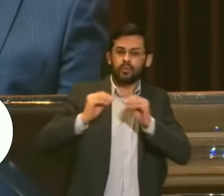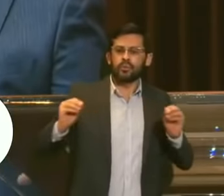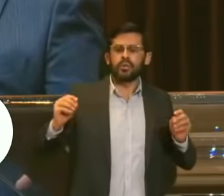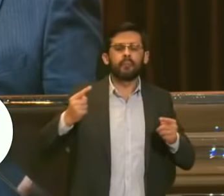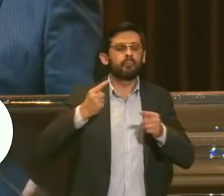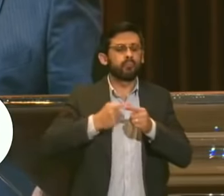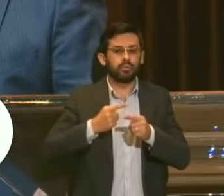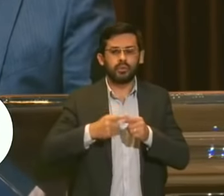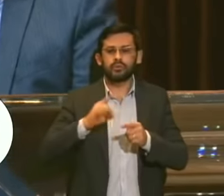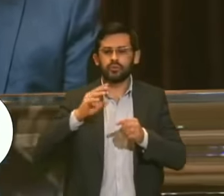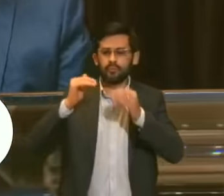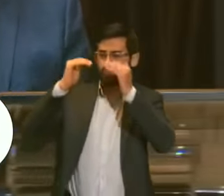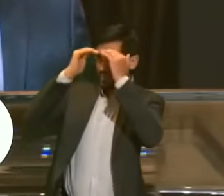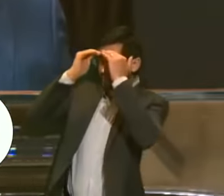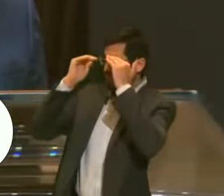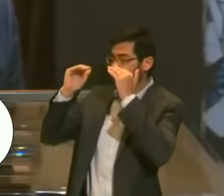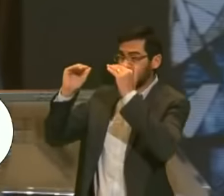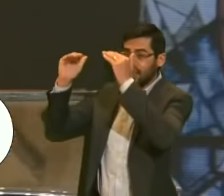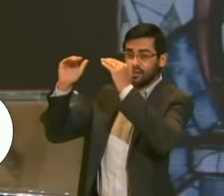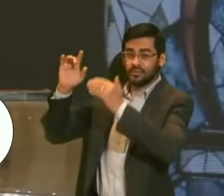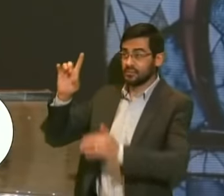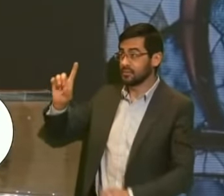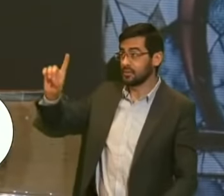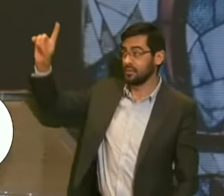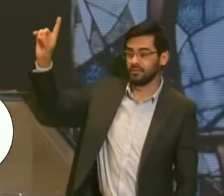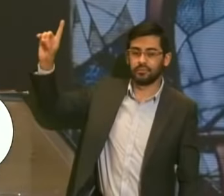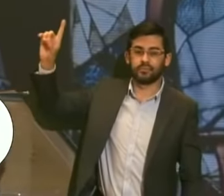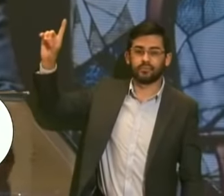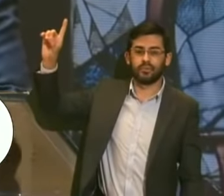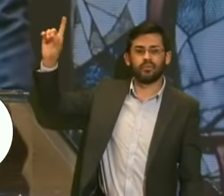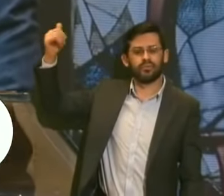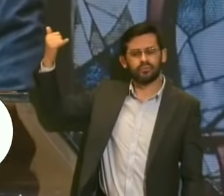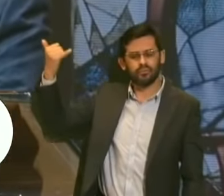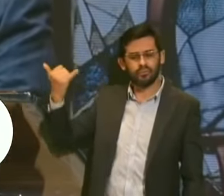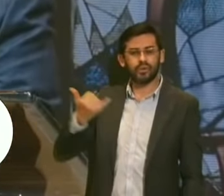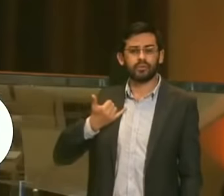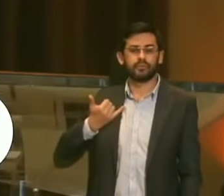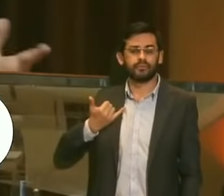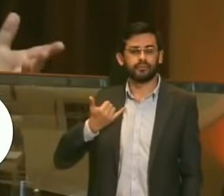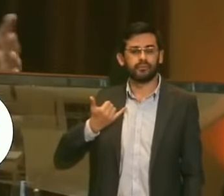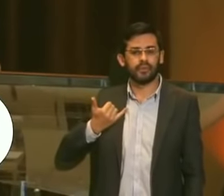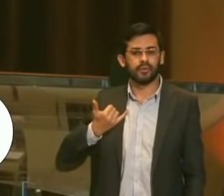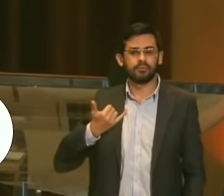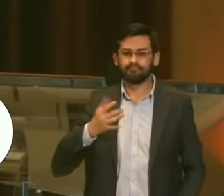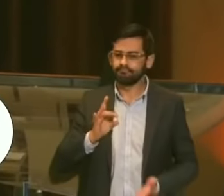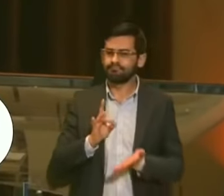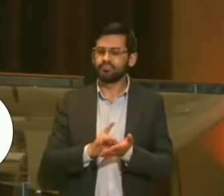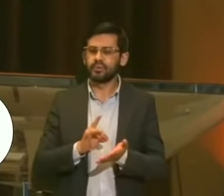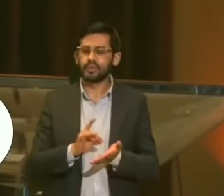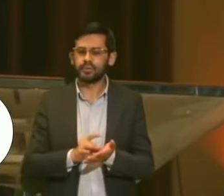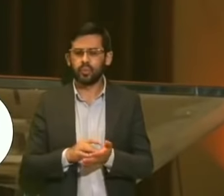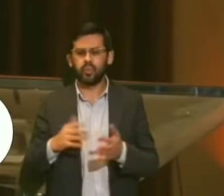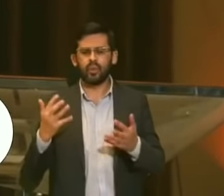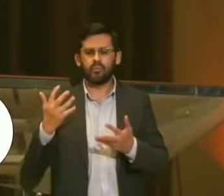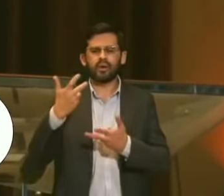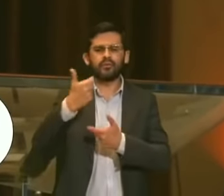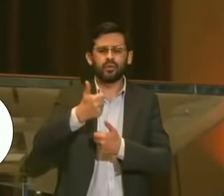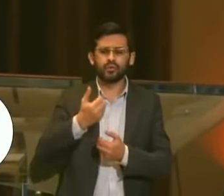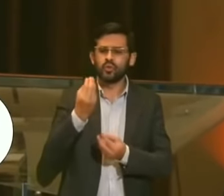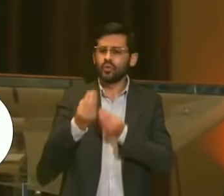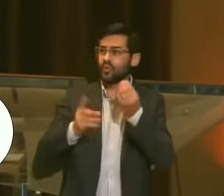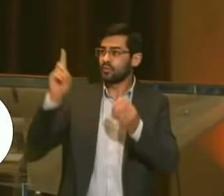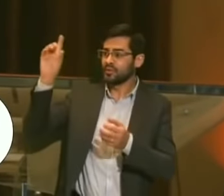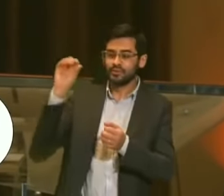simplesmente por obedecer o princípio do Senhor. É interessante como Deus faz isso, né? Eu fico